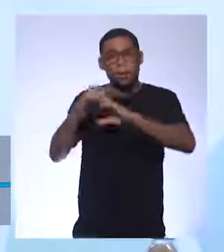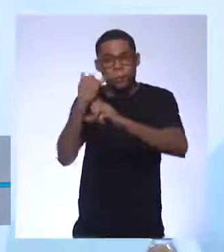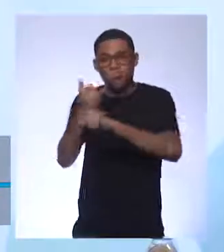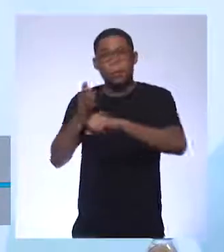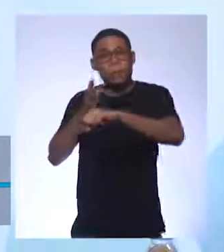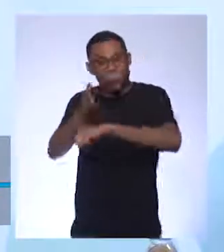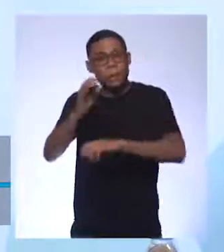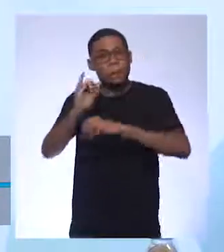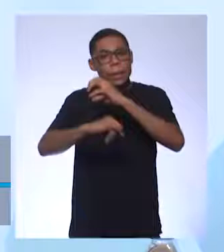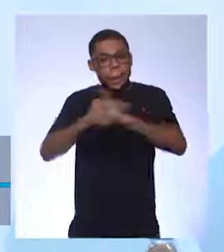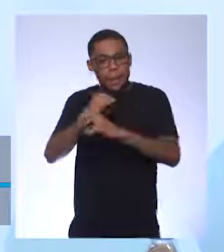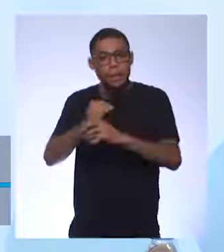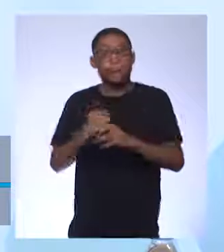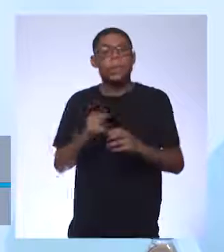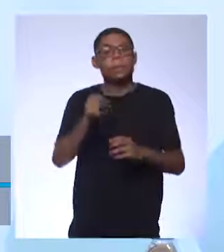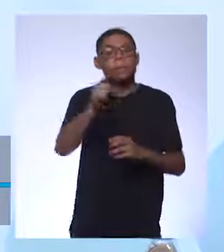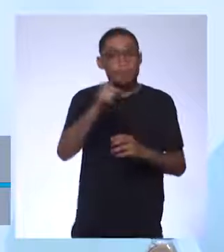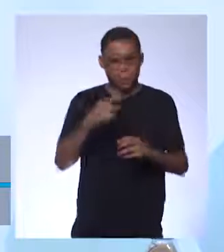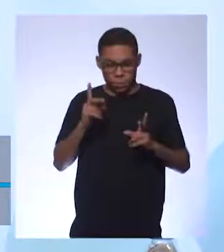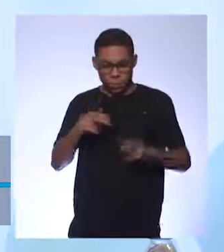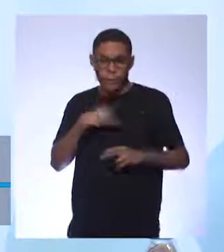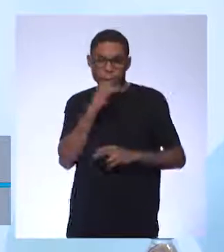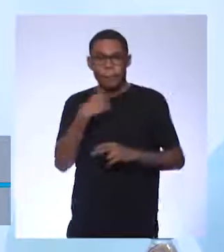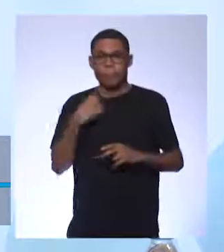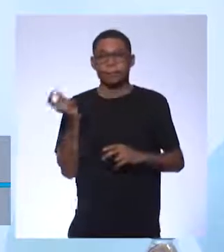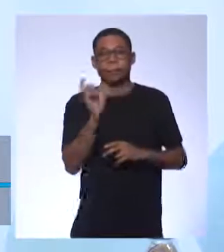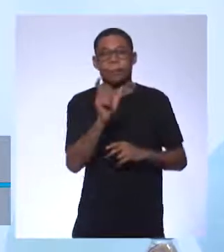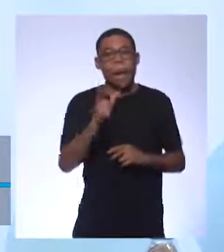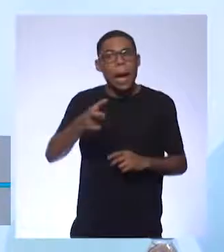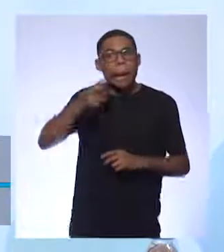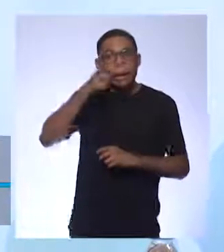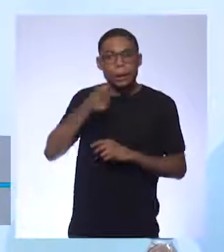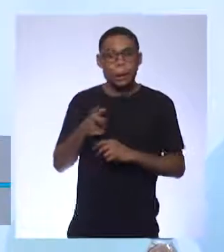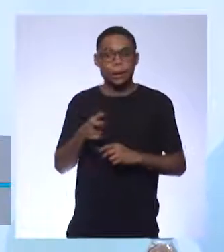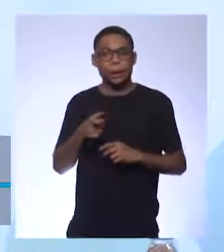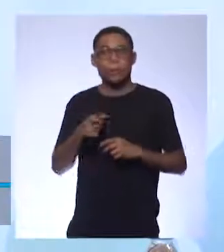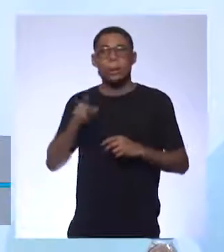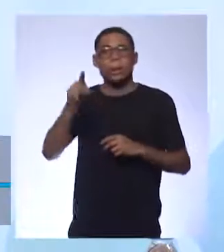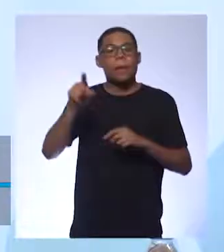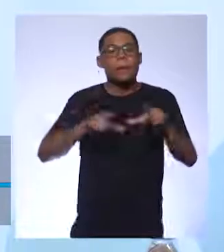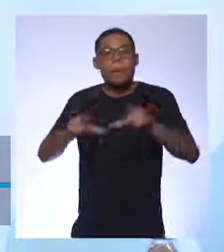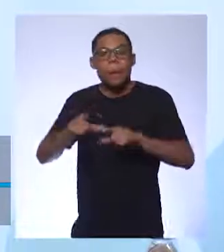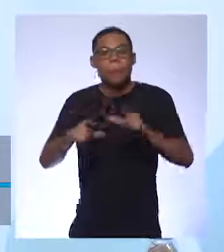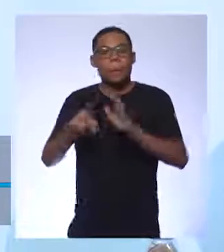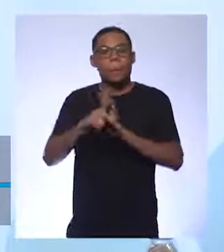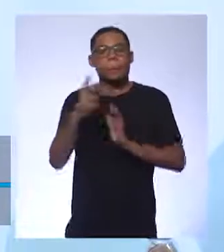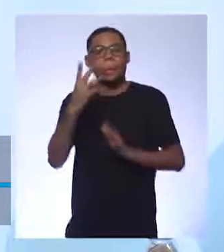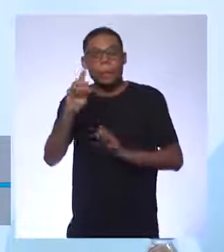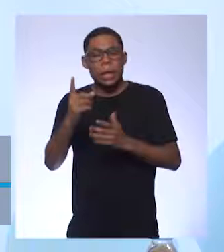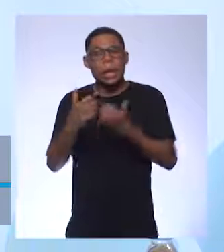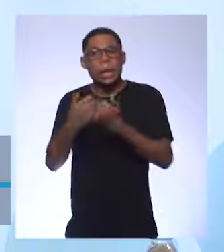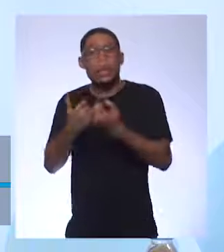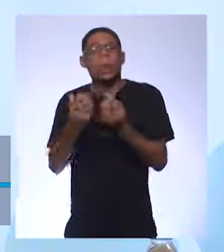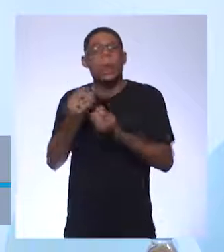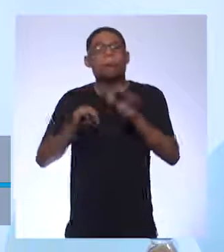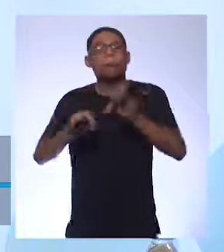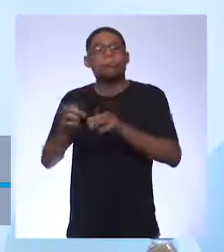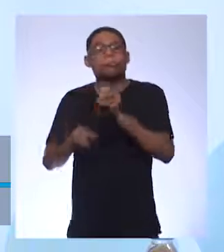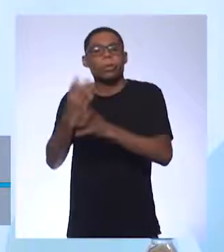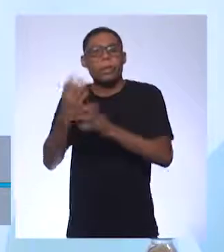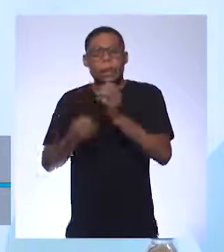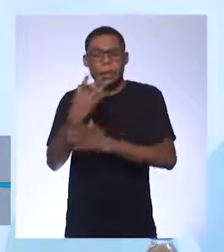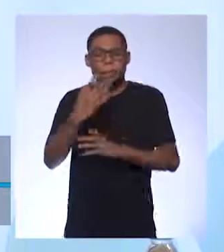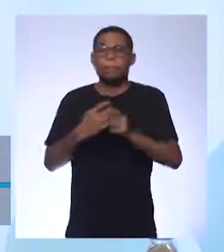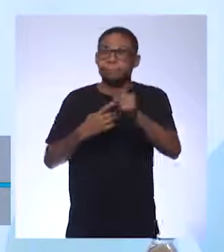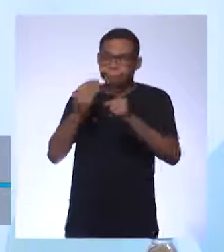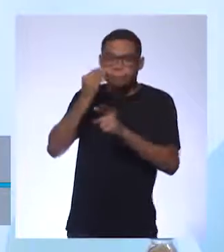internet, procura as palavras-chave que eu falei. Por exemplo, assistir a galera trabalhando com esses programas. Tem uns nomes diferentes. Nossa, é